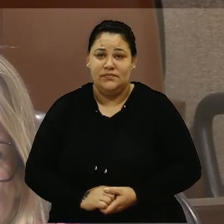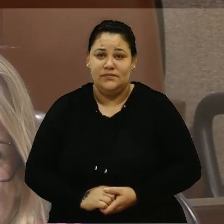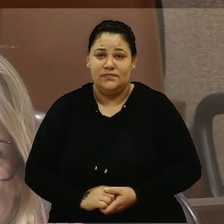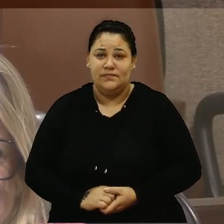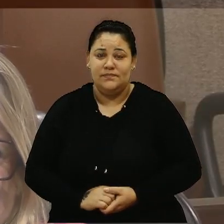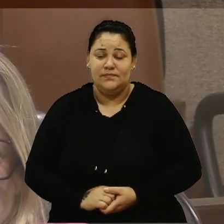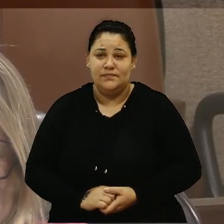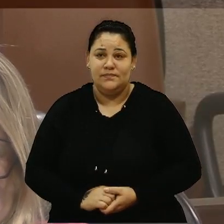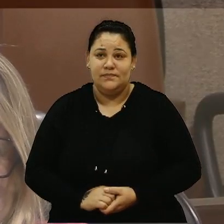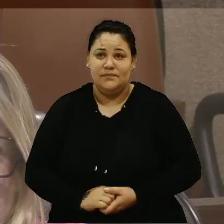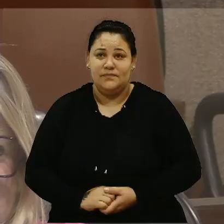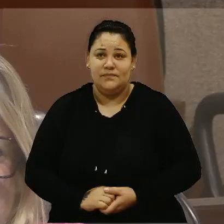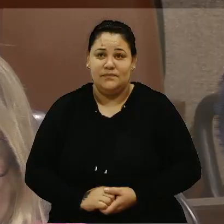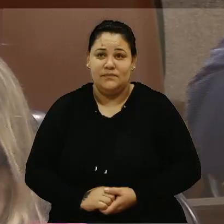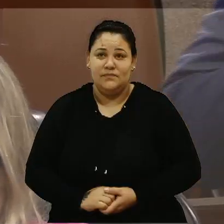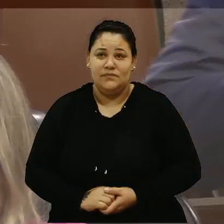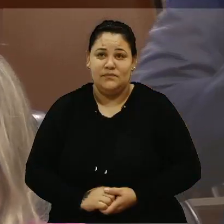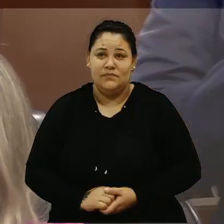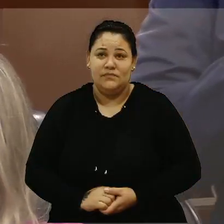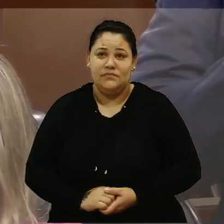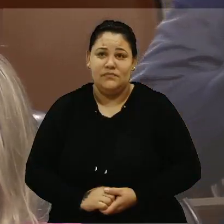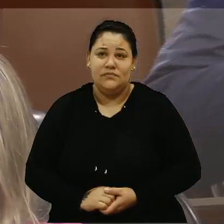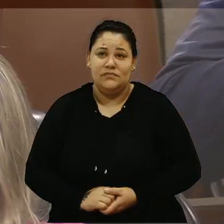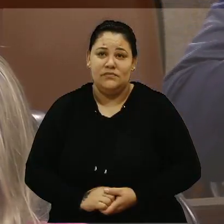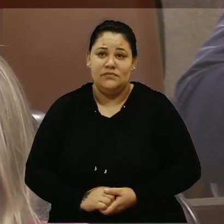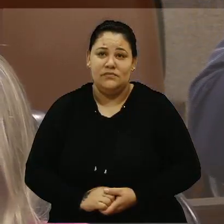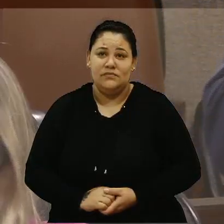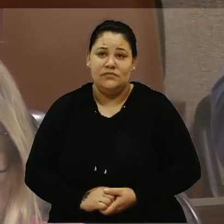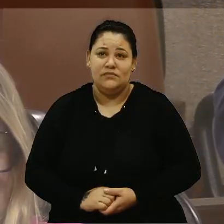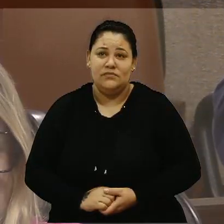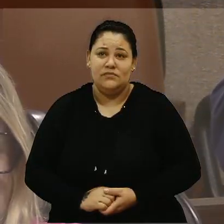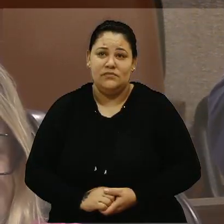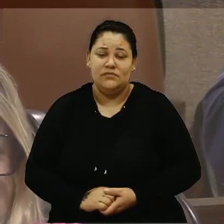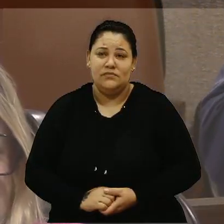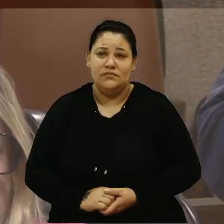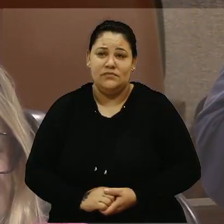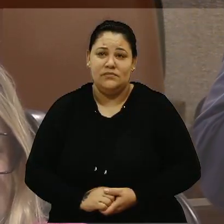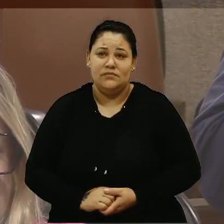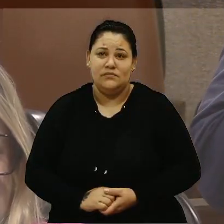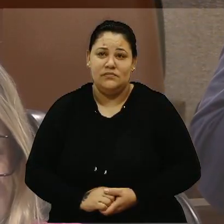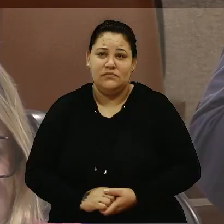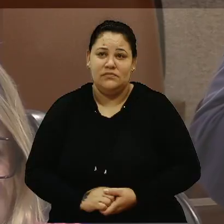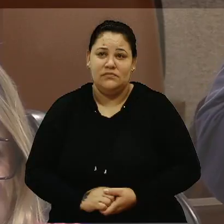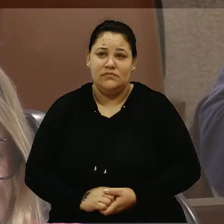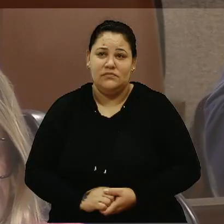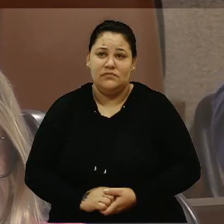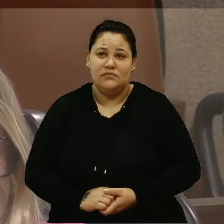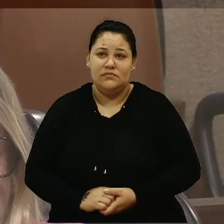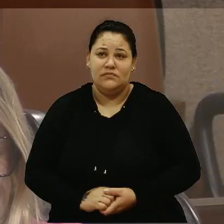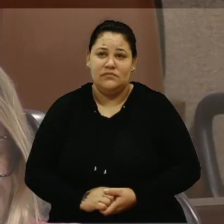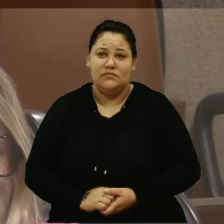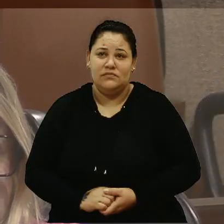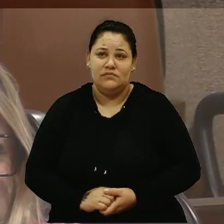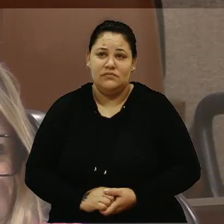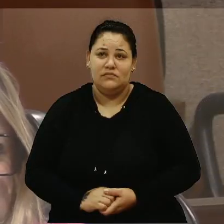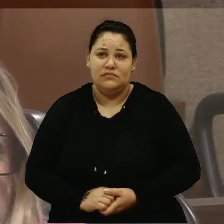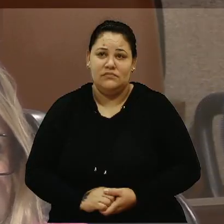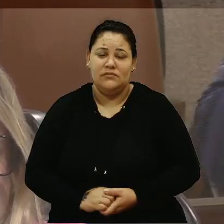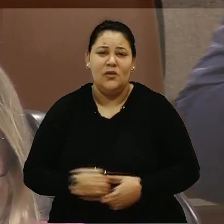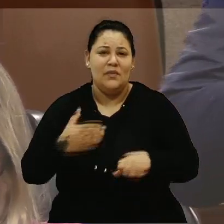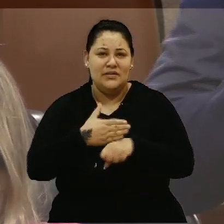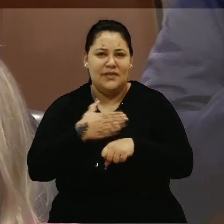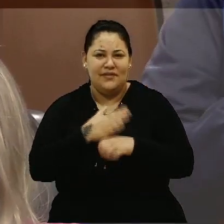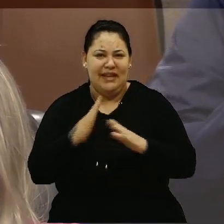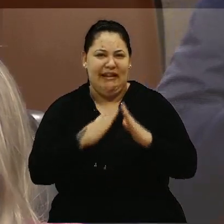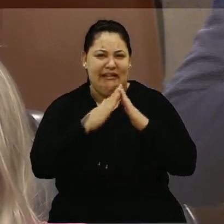E a gente... Tá, vereador Daniel, o senhor que, se eu não me engano, o senhor era assessor da Carla Zambelli, né? Ou participava dela,